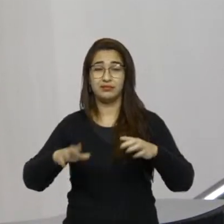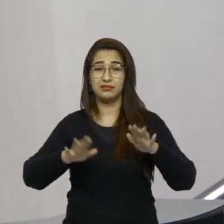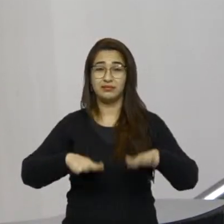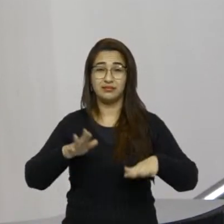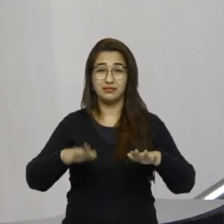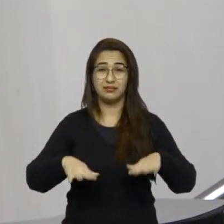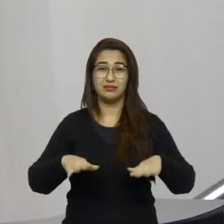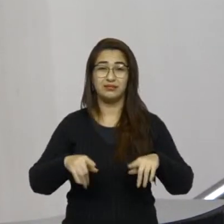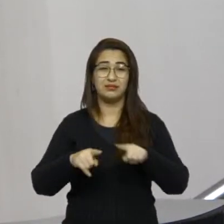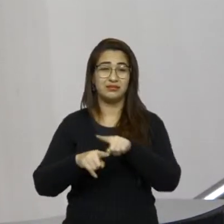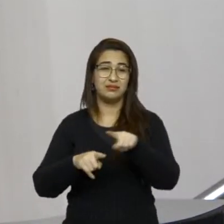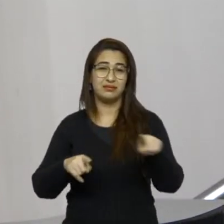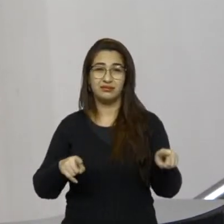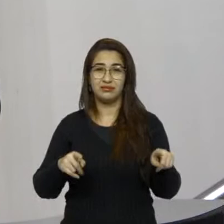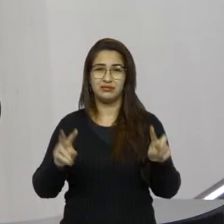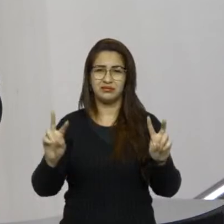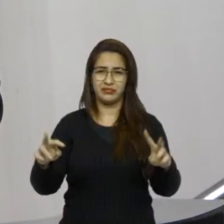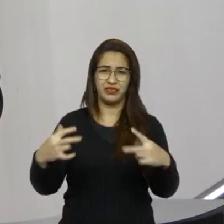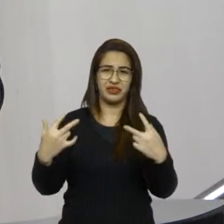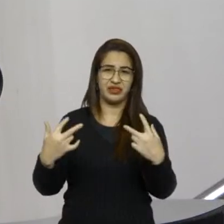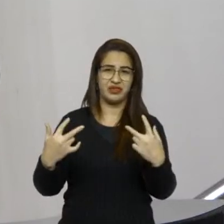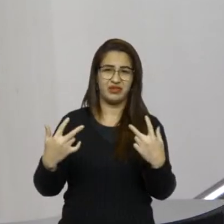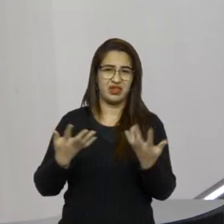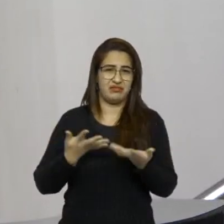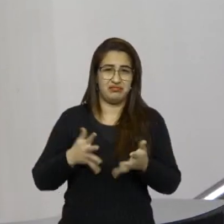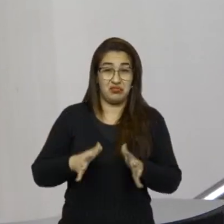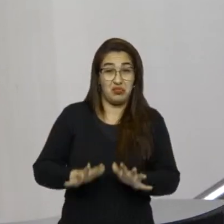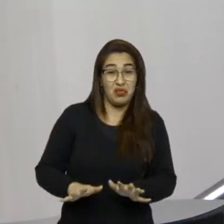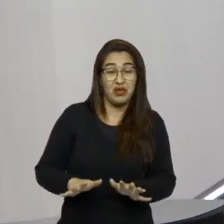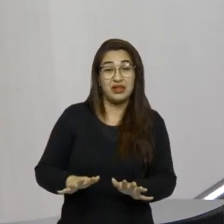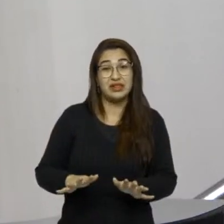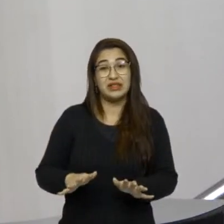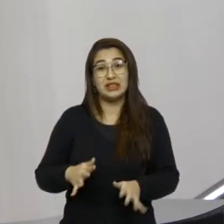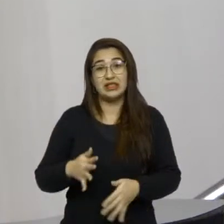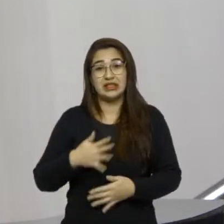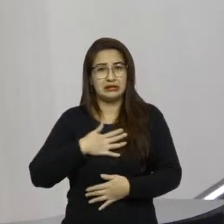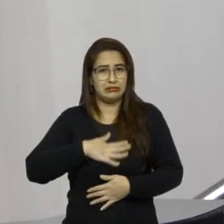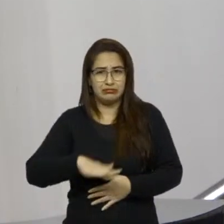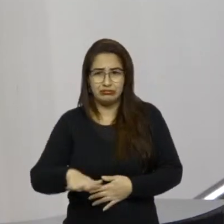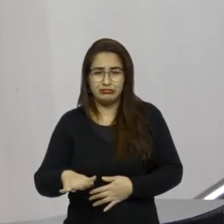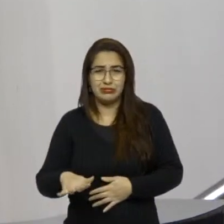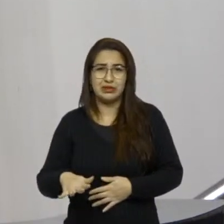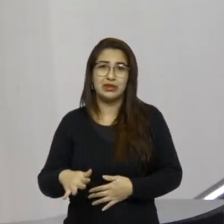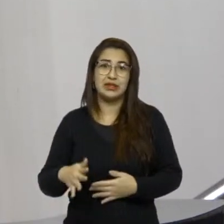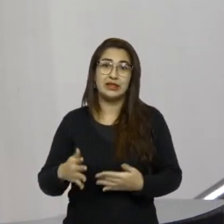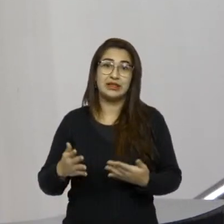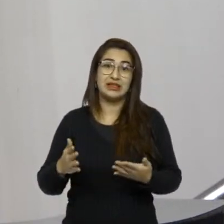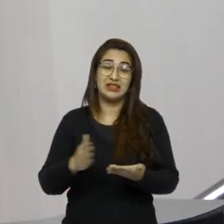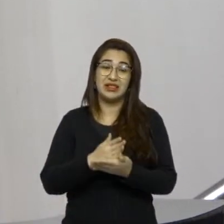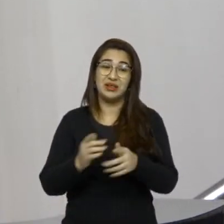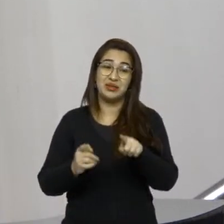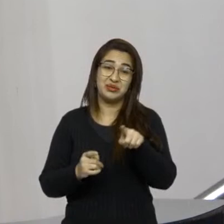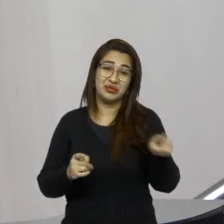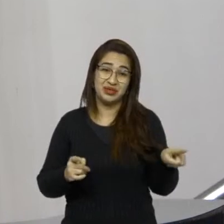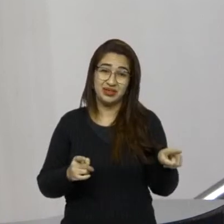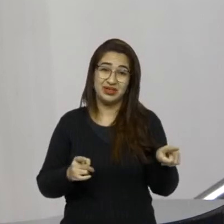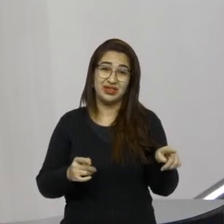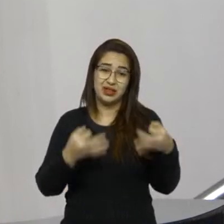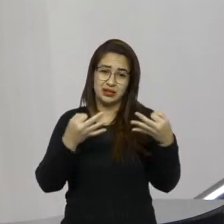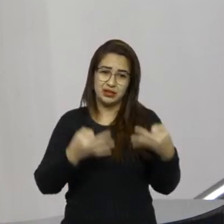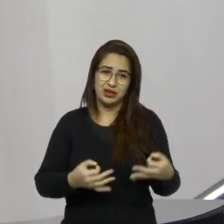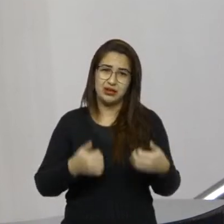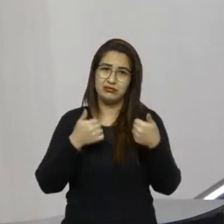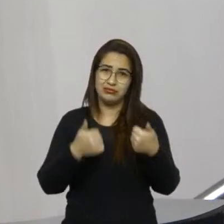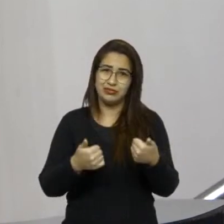vista por erros de alguns, né, e aí aqueles que trabalham, se dedicam, acabam pagando o preço. Né, mas nós estamos aqui cumprindo com o nosso